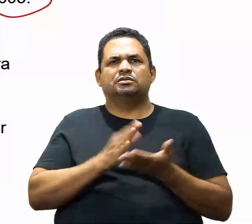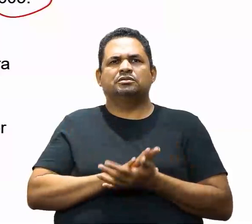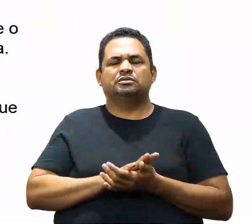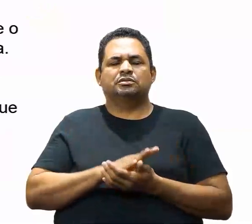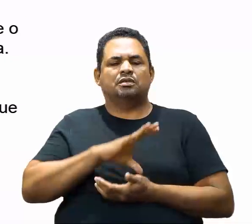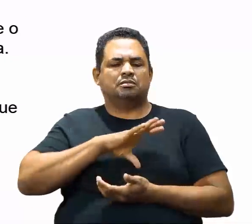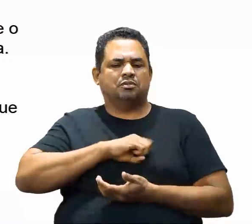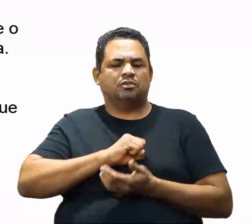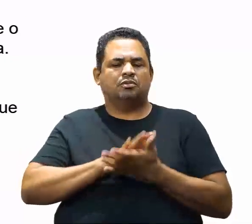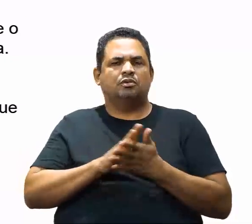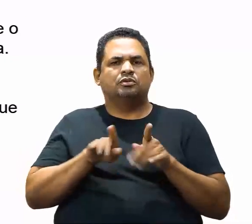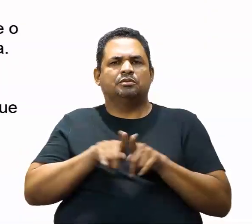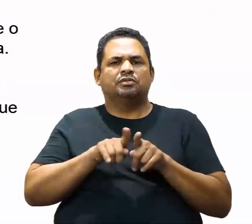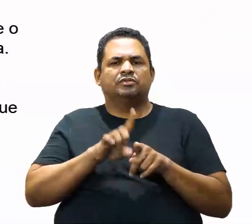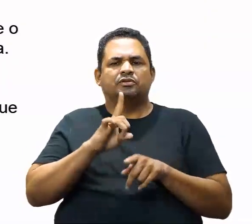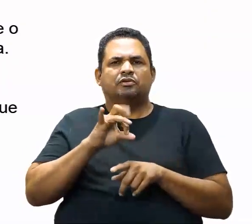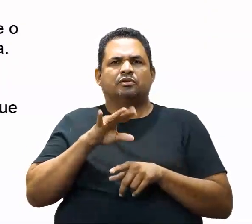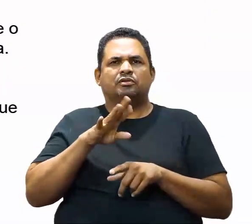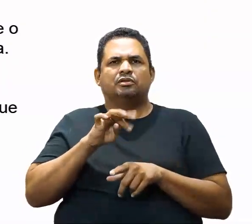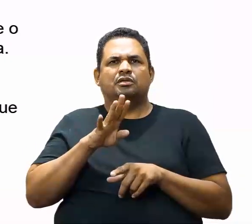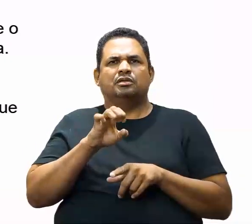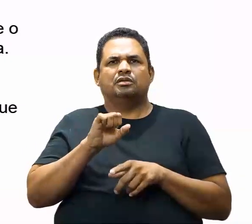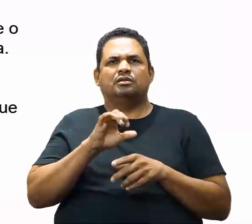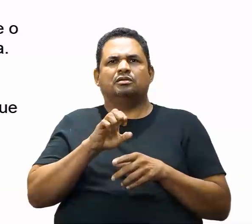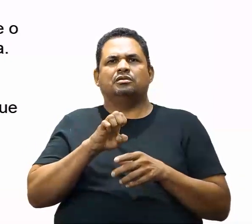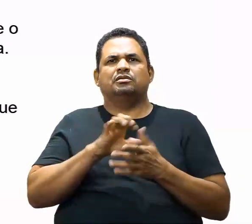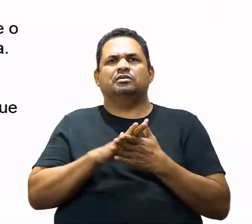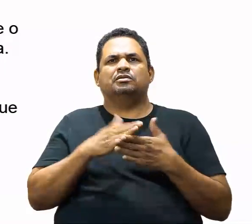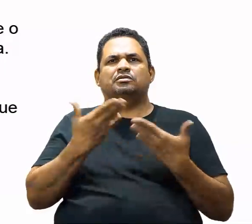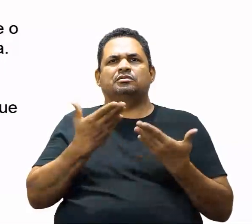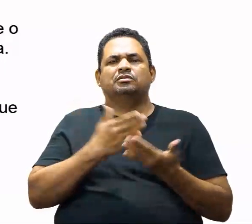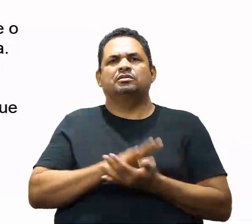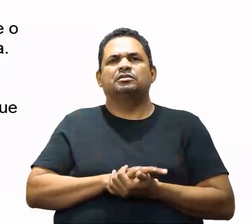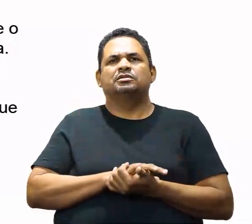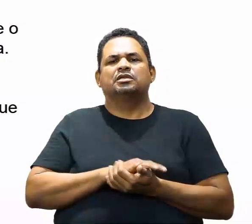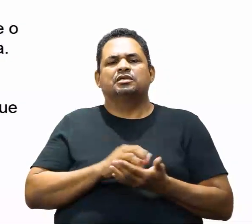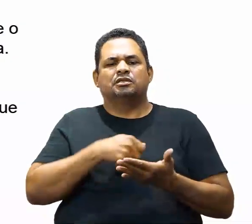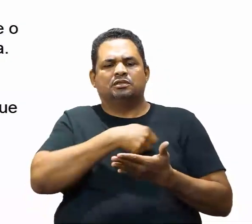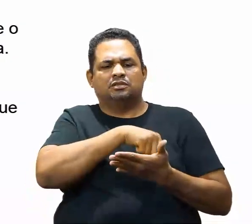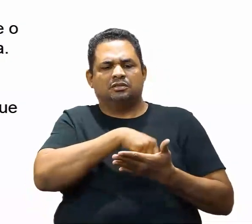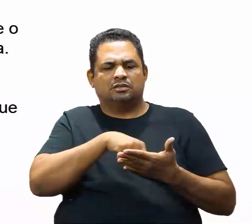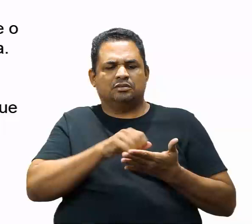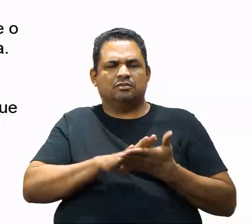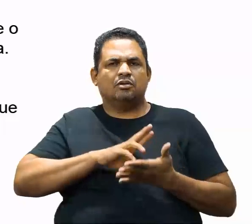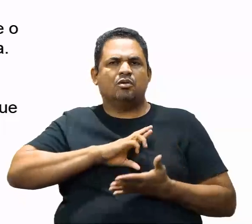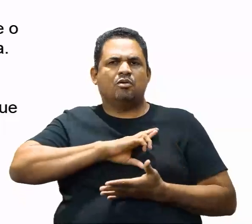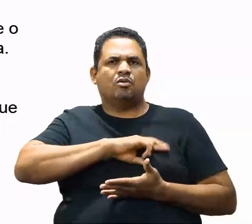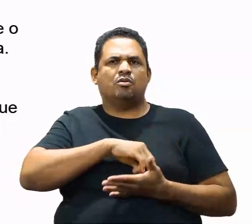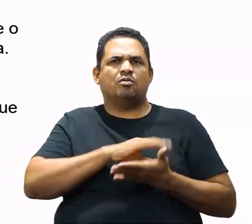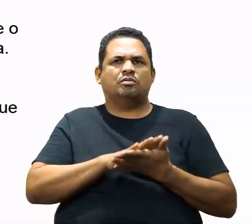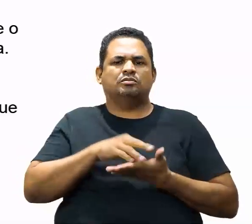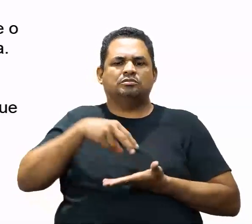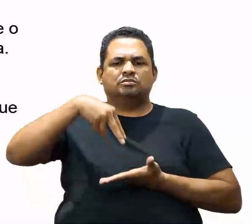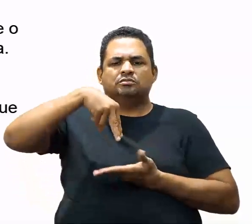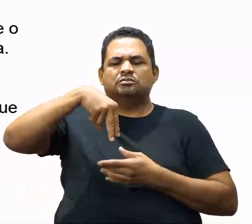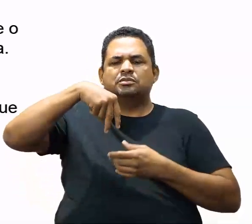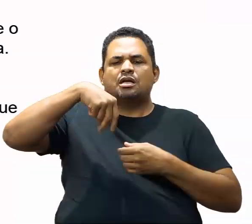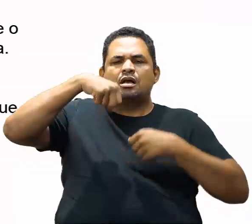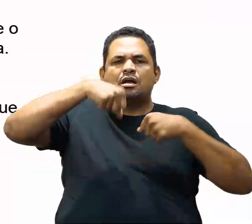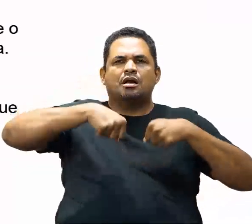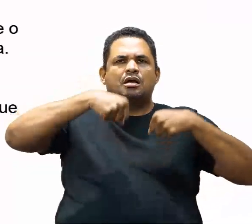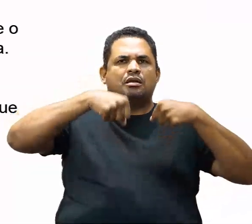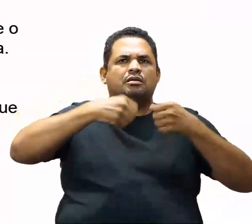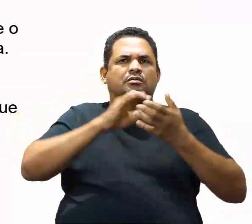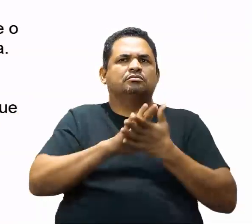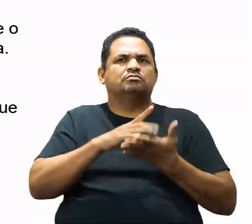Doroteia. É, ele parodiou romances da cavalaria que gozavam de imensa popularidade no período